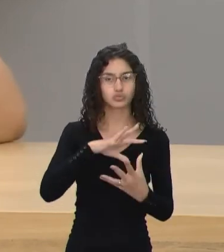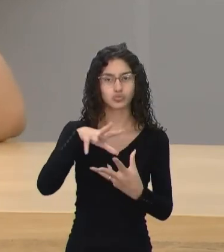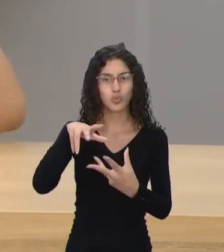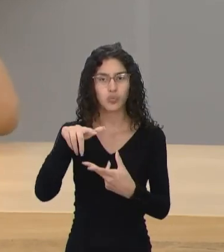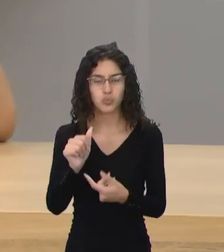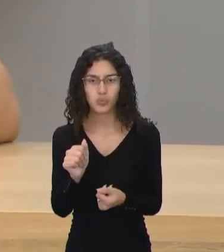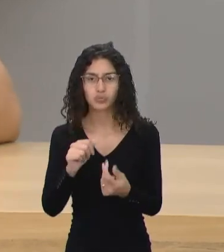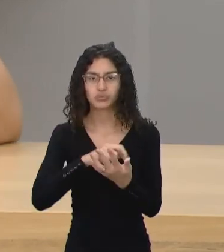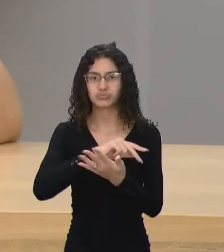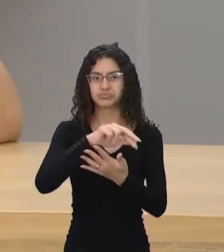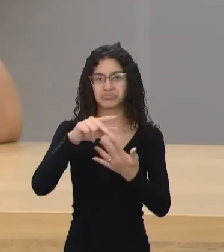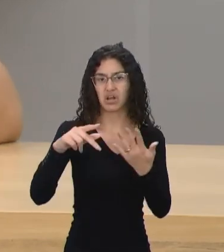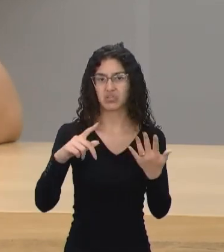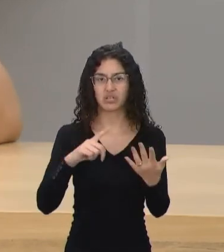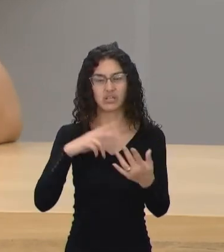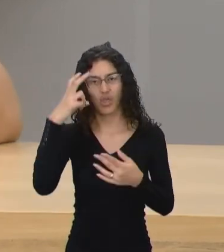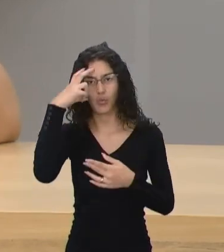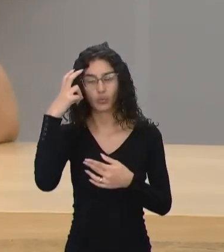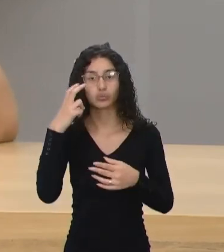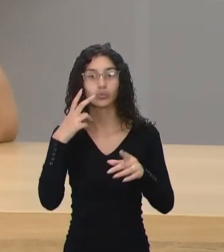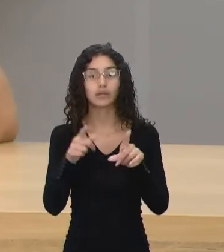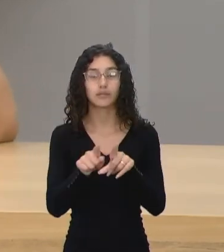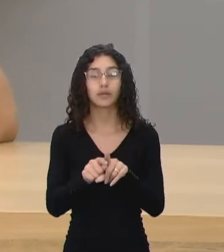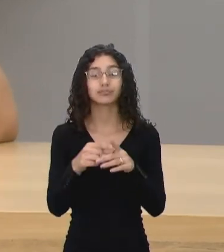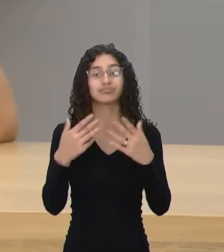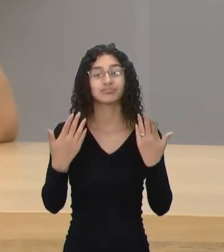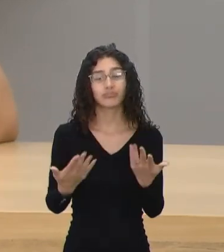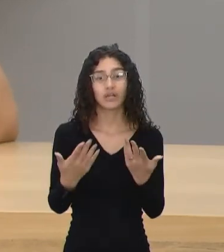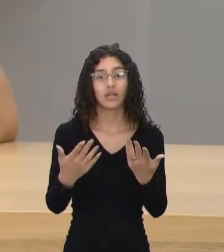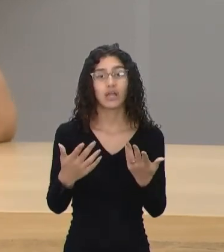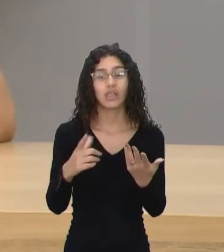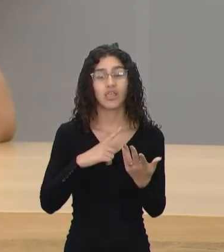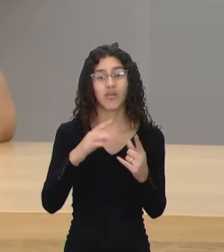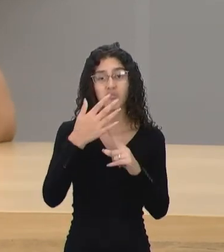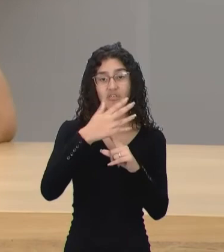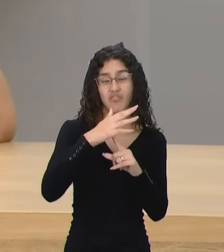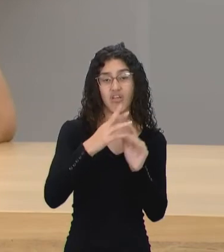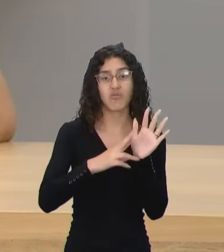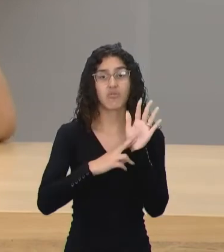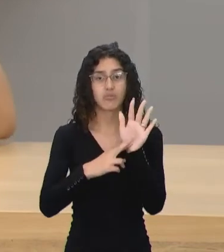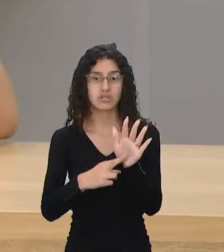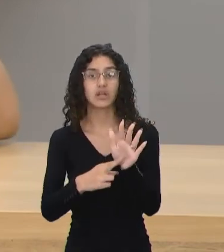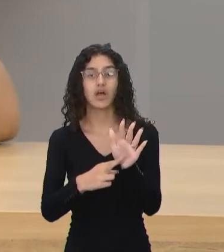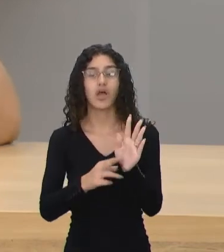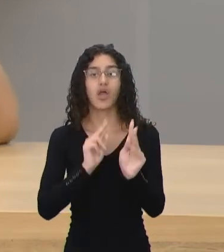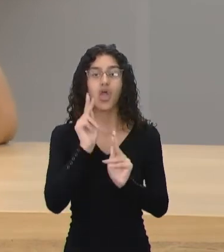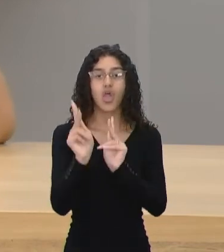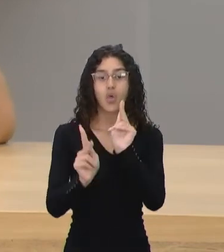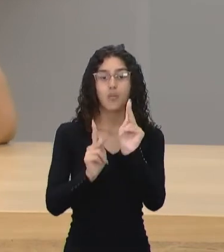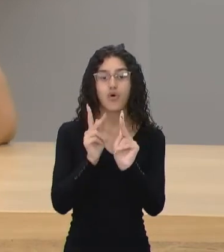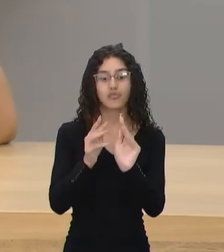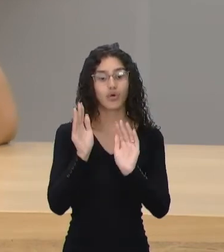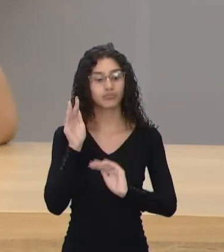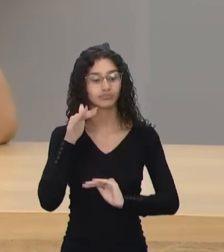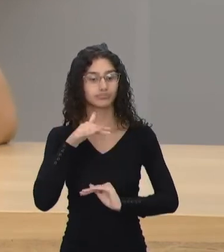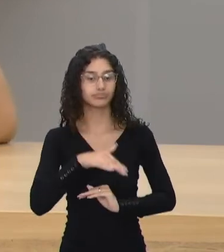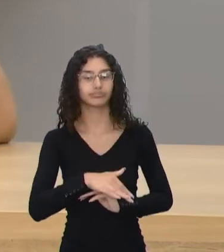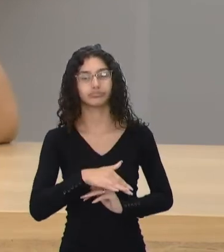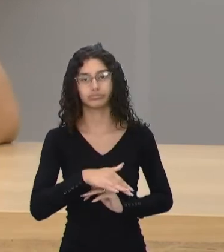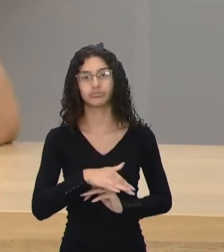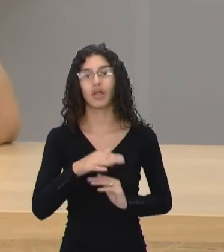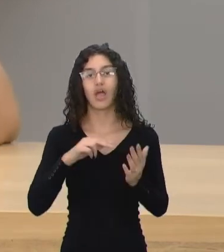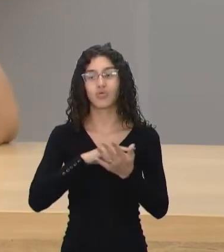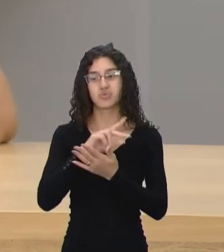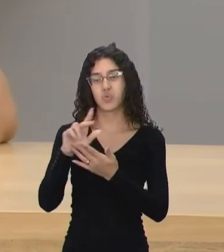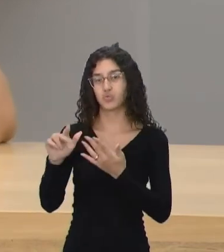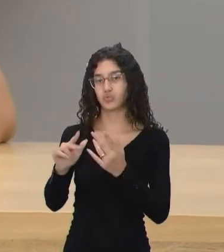a sua variedade, a sua cultura, acabou sendo uma feira para mostrar que esses povos seriam inferiores. Então,